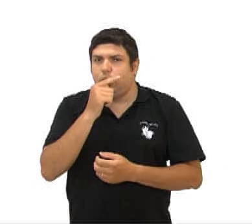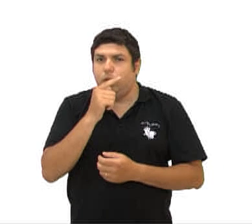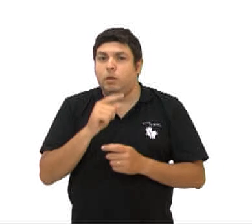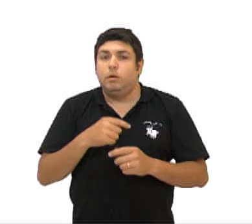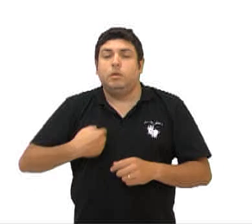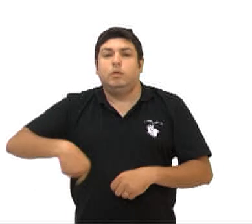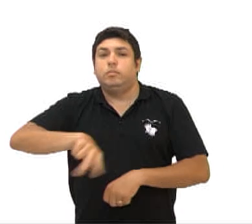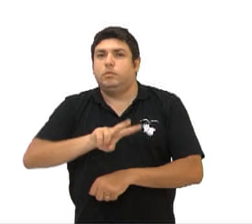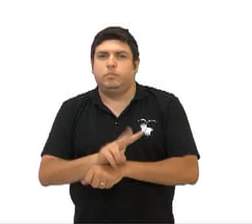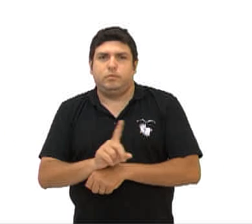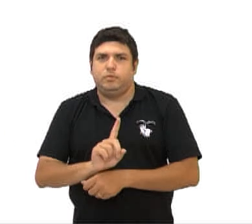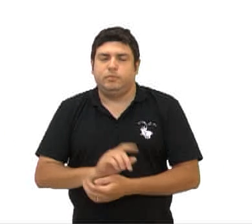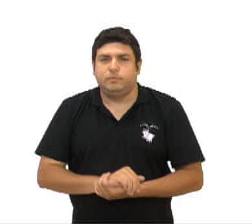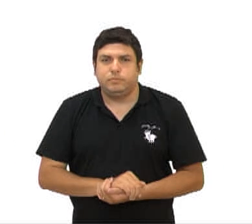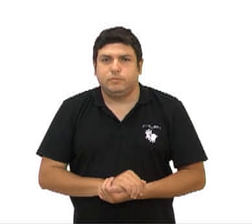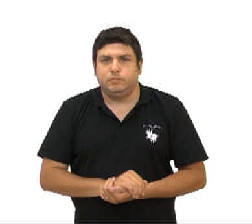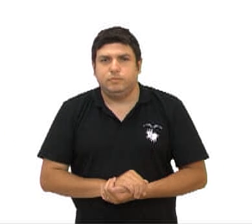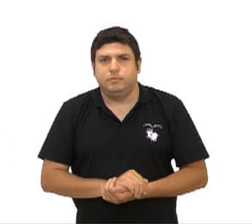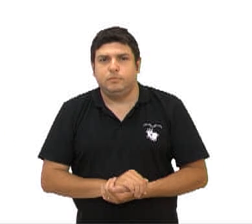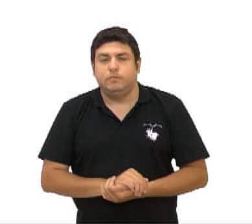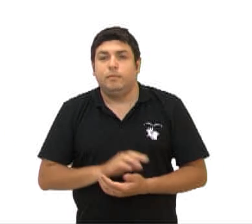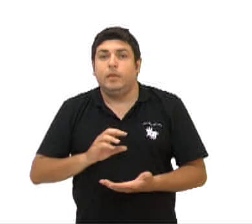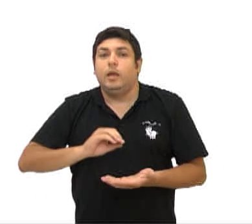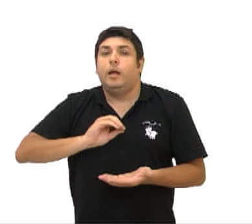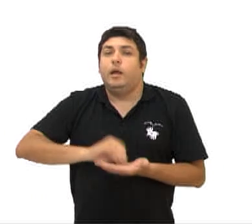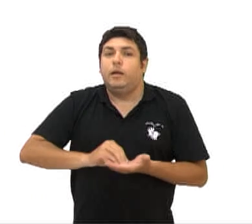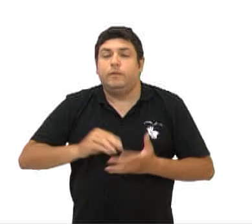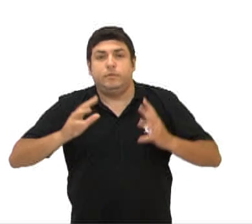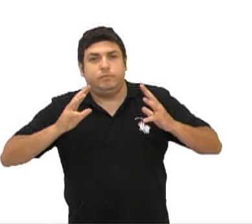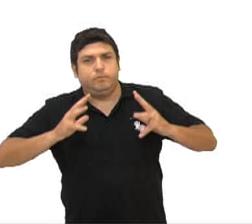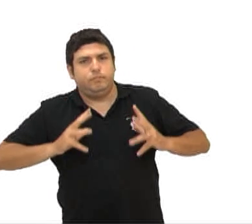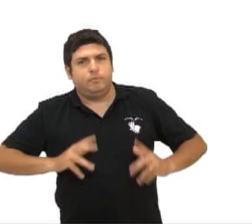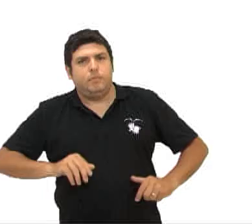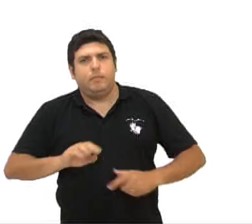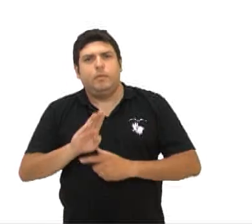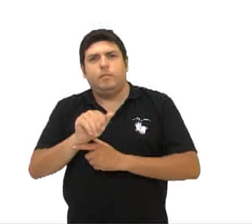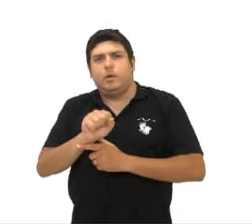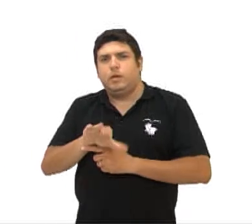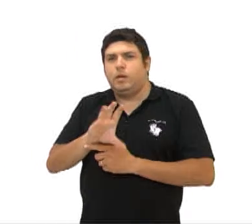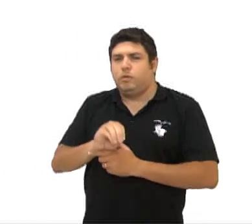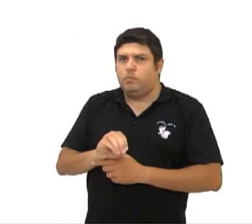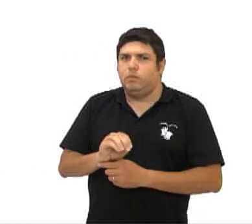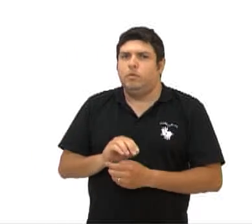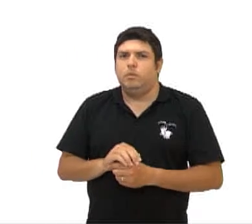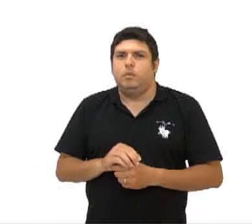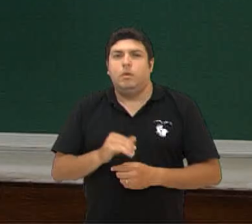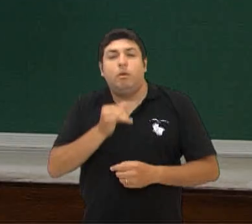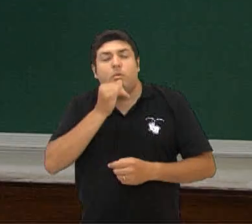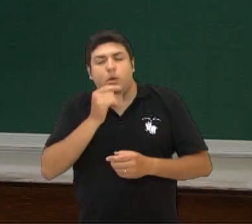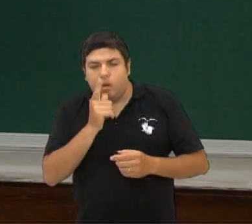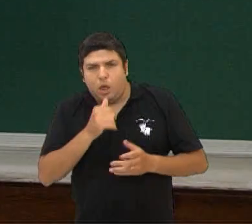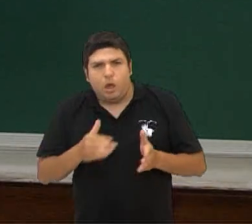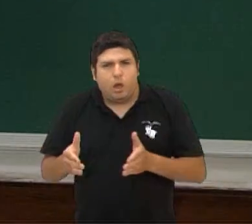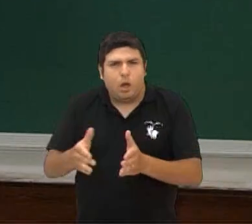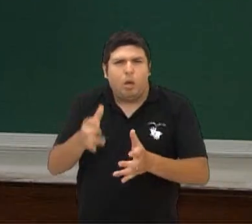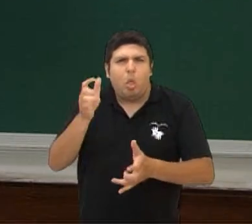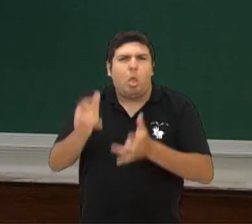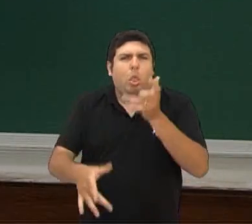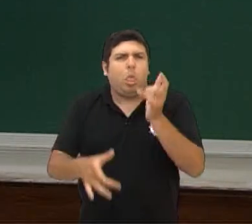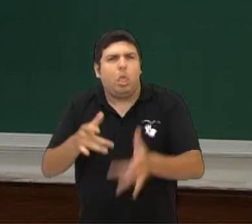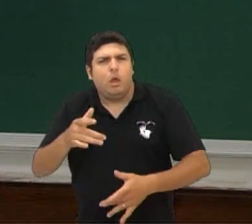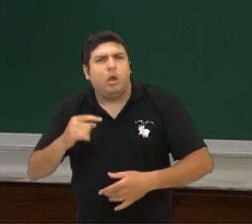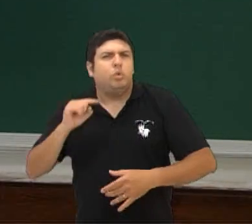cuida. Problemas aqui, gente. Falta de saneamento básico, né? Então a gente acaba poluindo rios por lançar esgotos,